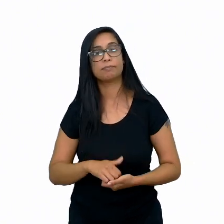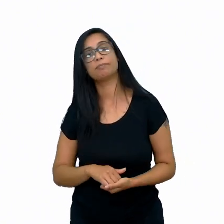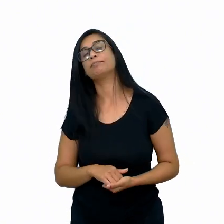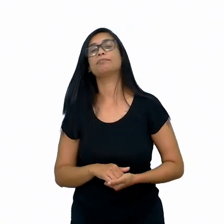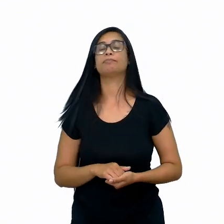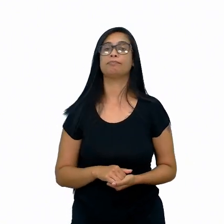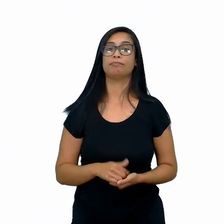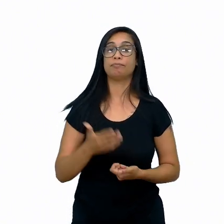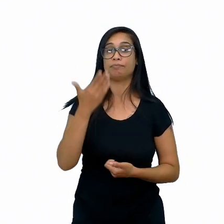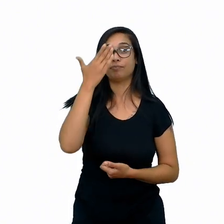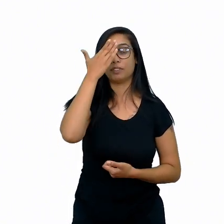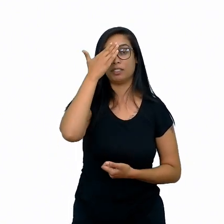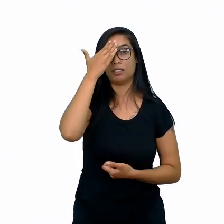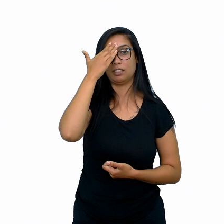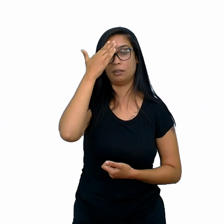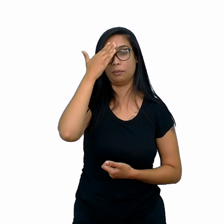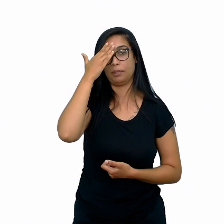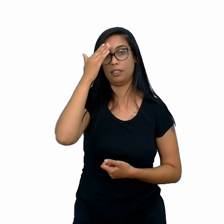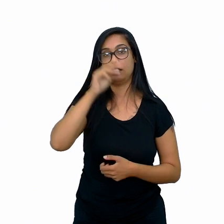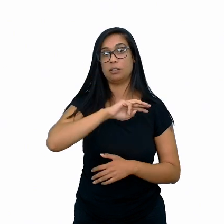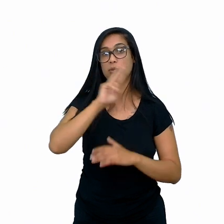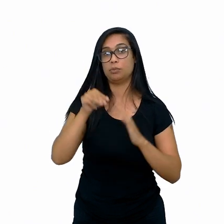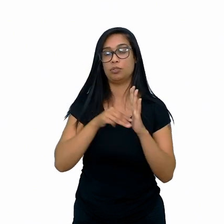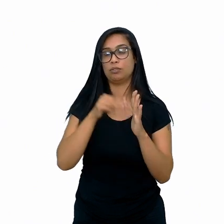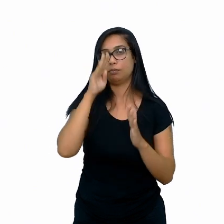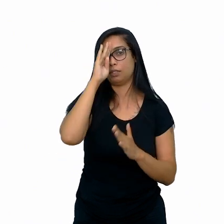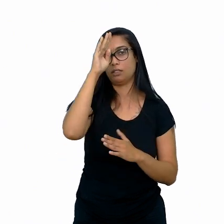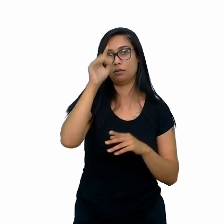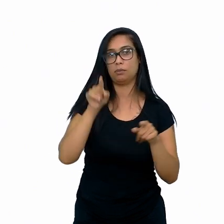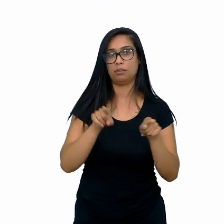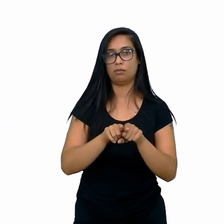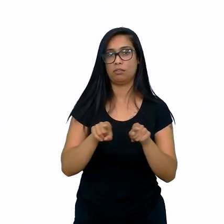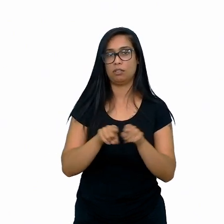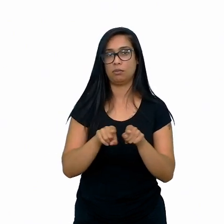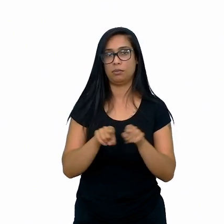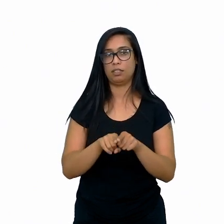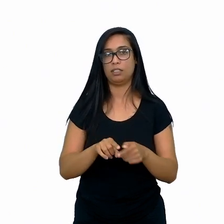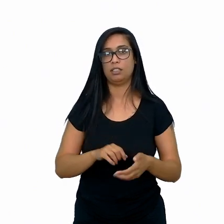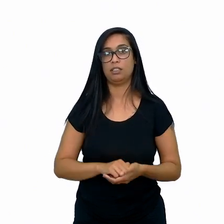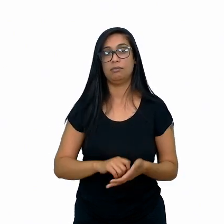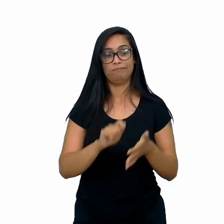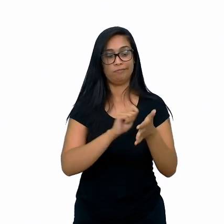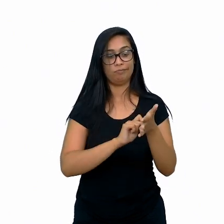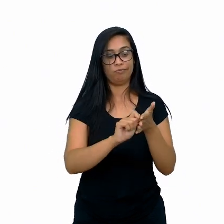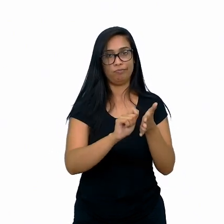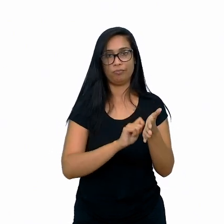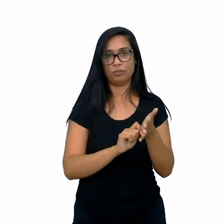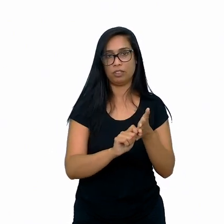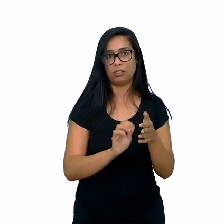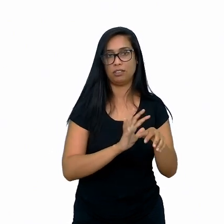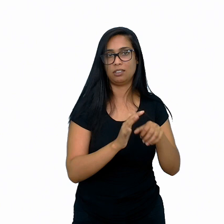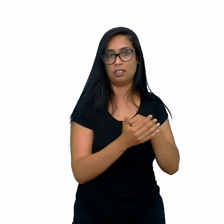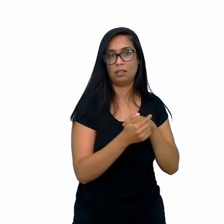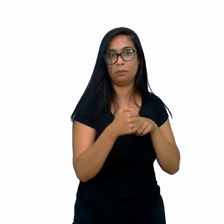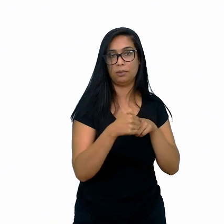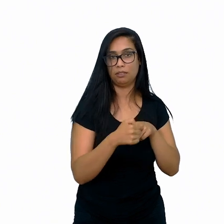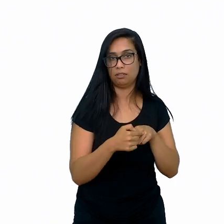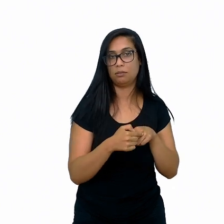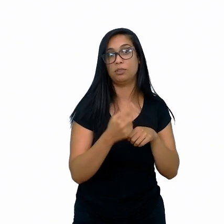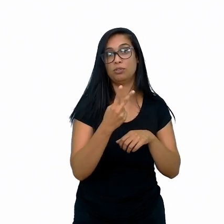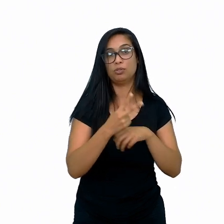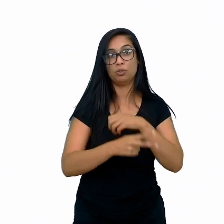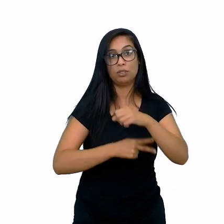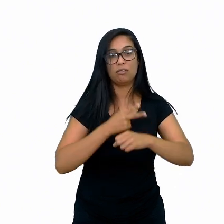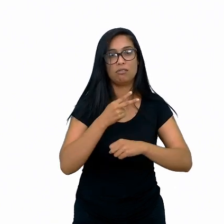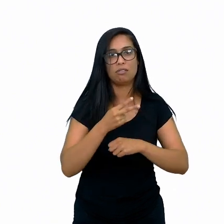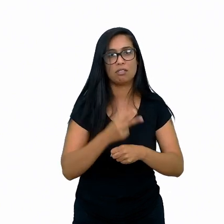textual não esteve presente efetivamente como idealizada durante esses 2